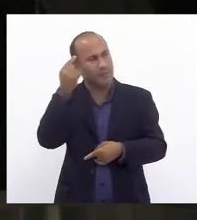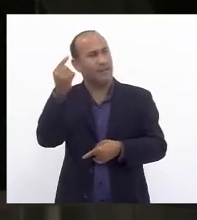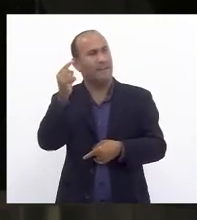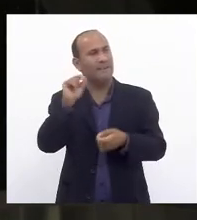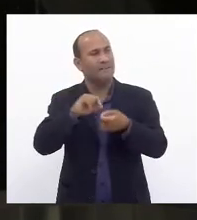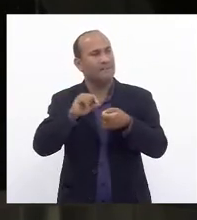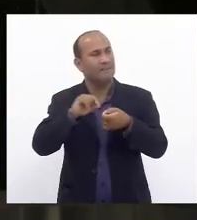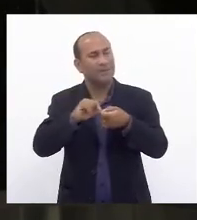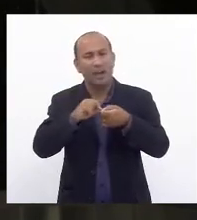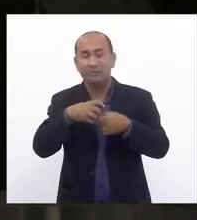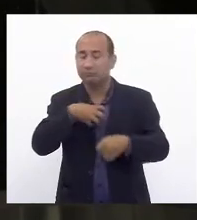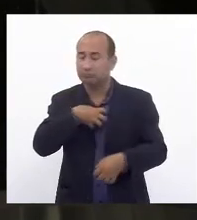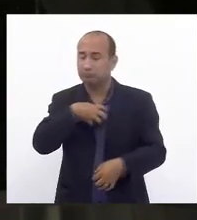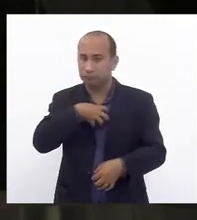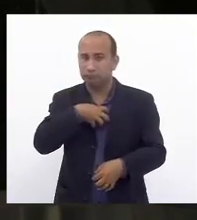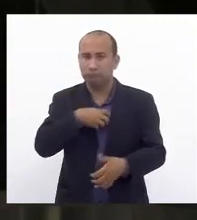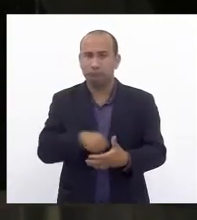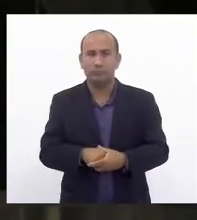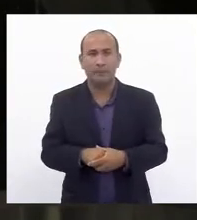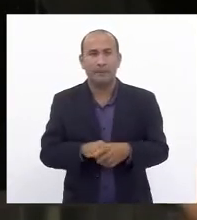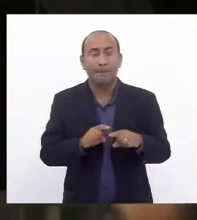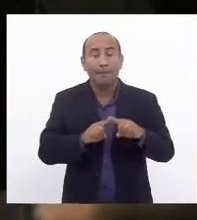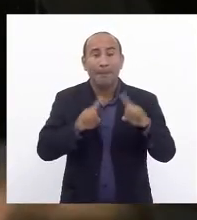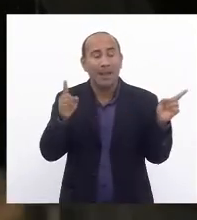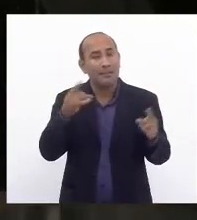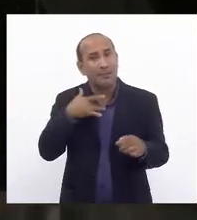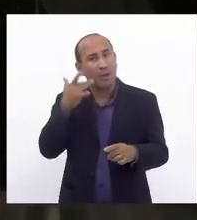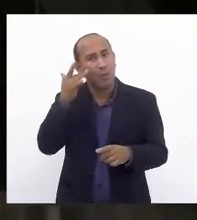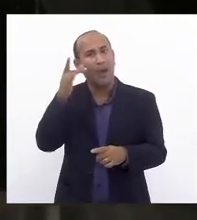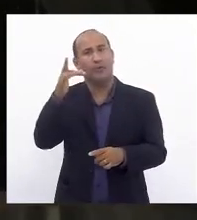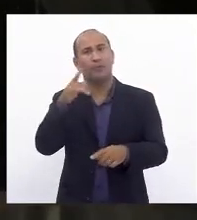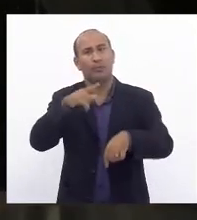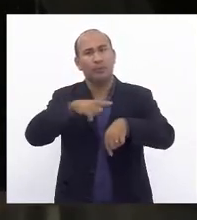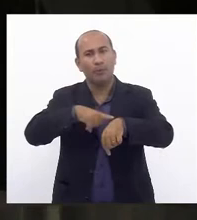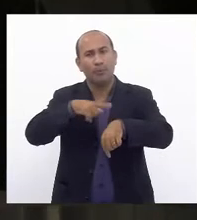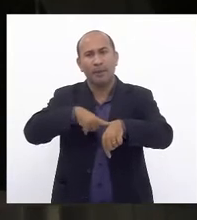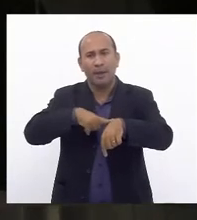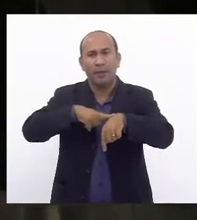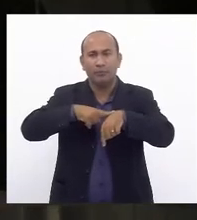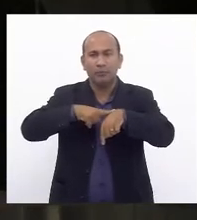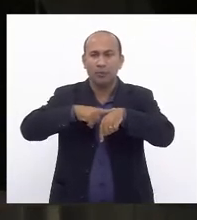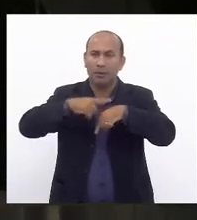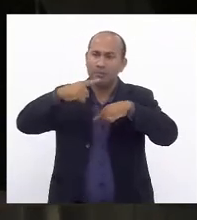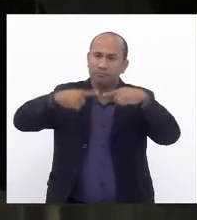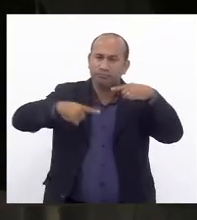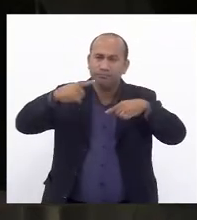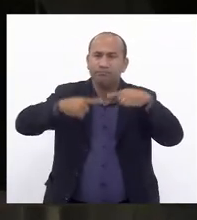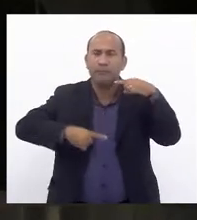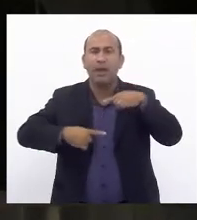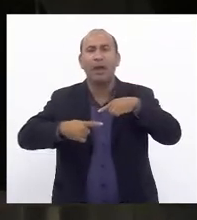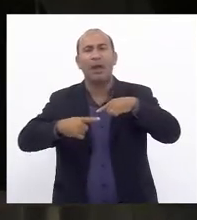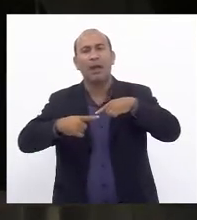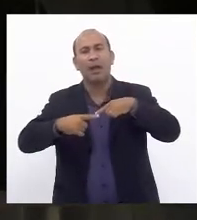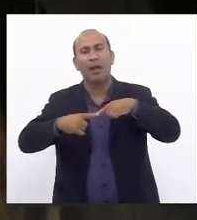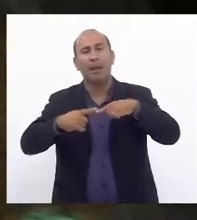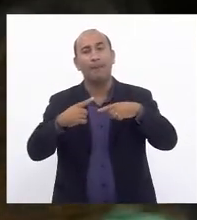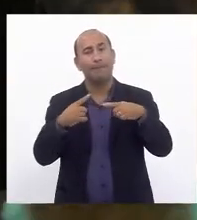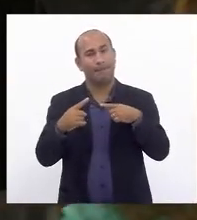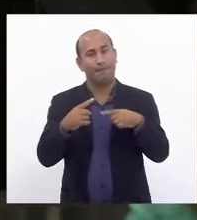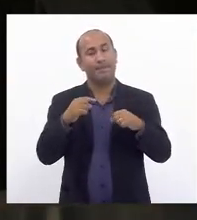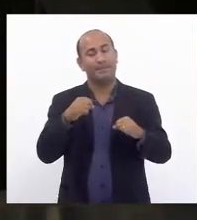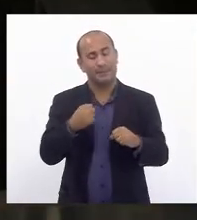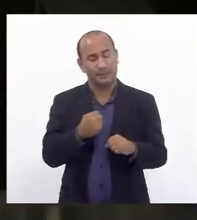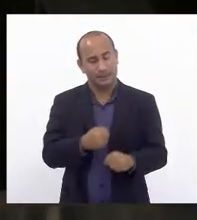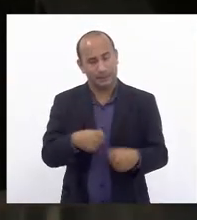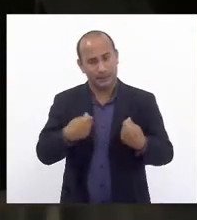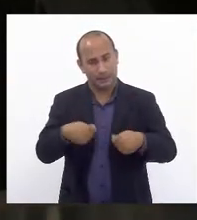faz até algum sentido. Mas eu acho que quando a gente está debatendo política pública, a gente precisa tratar com números, a